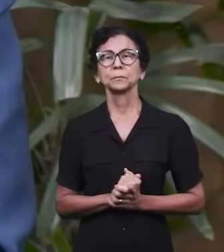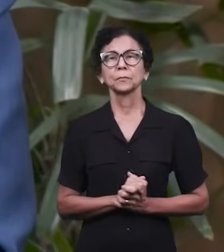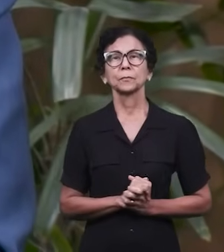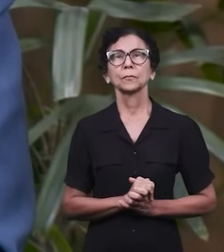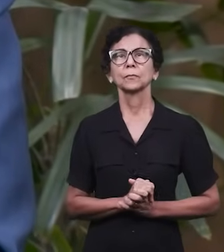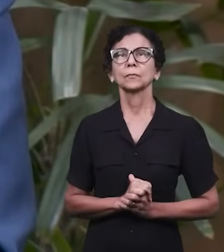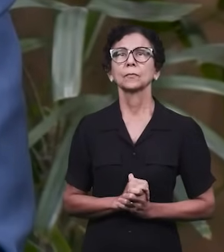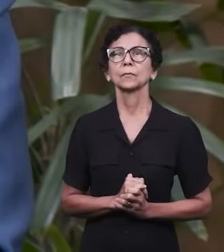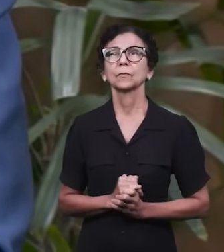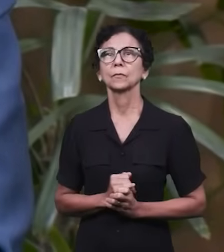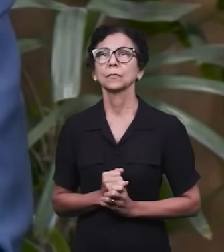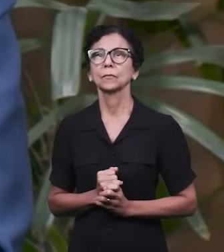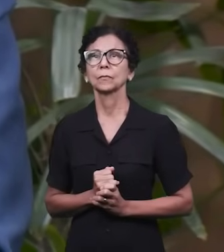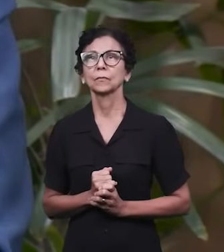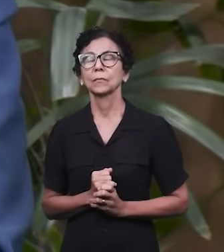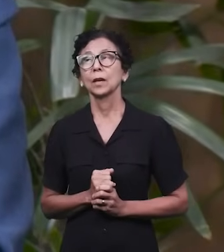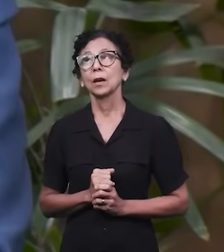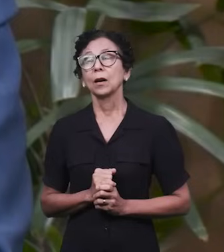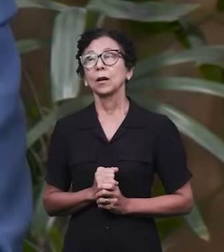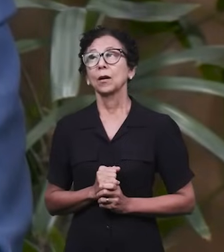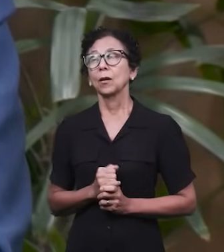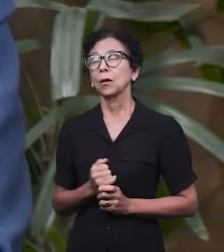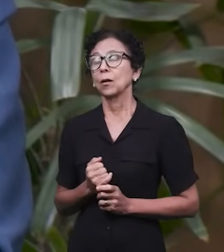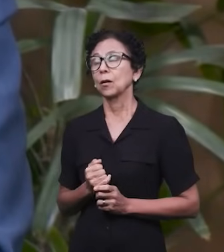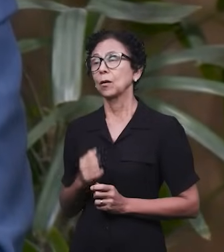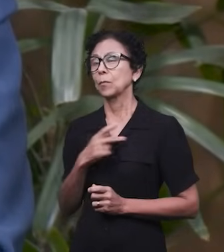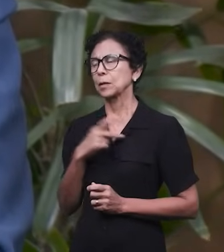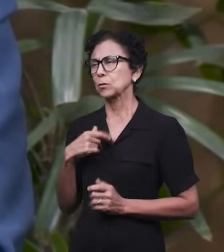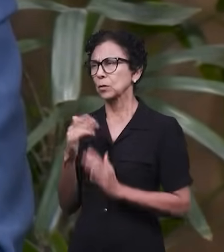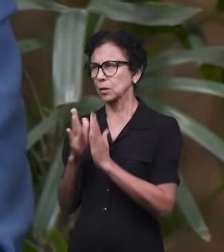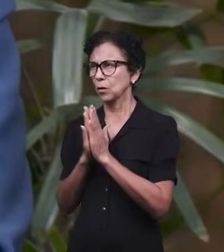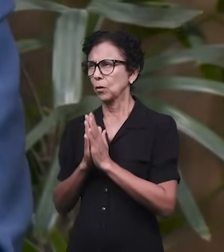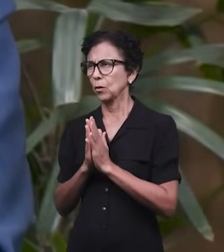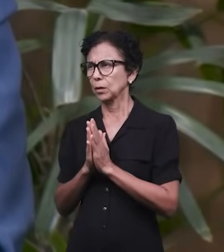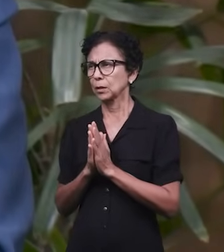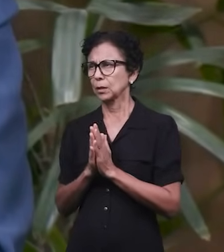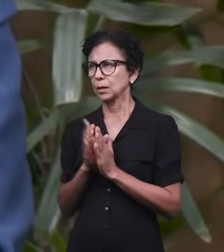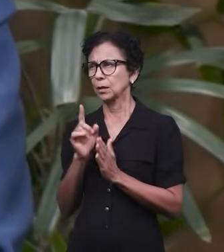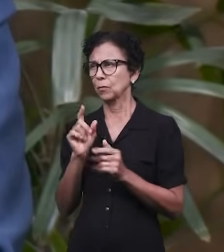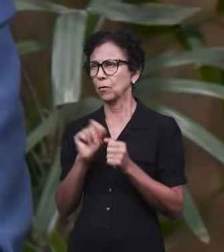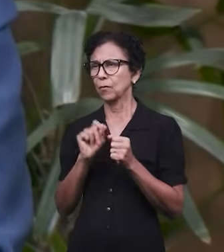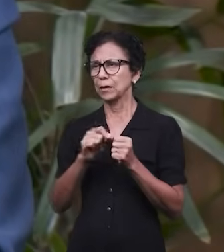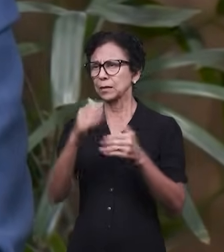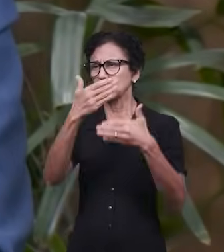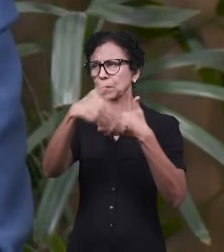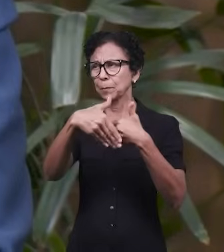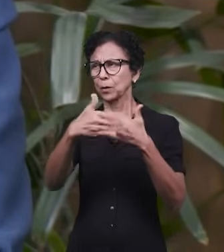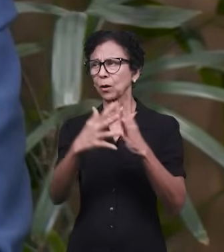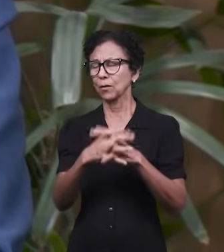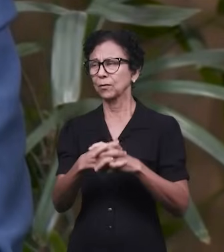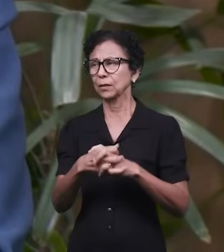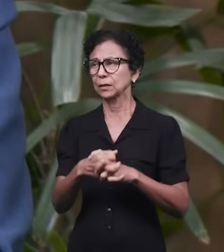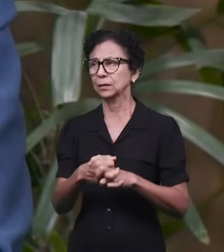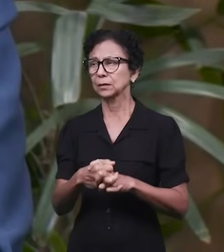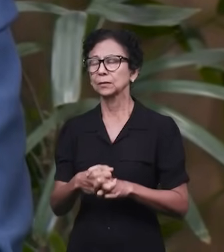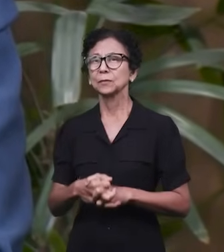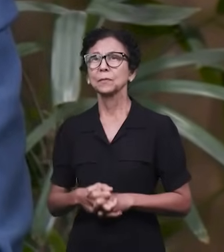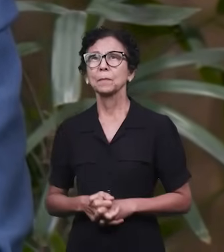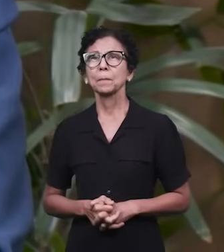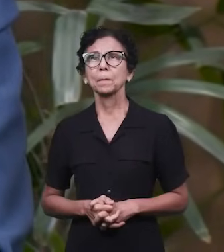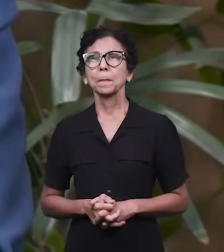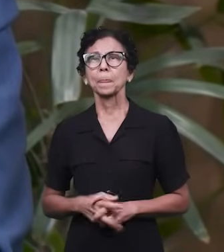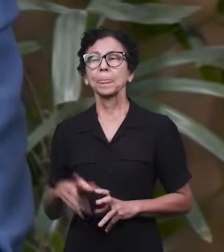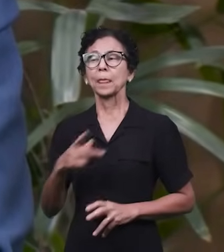e tô precisando de uma bênção. Não, vamos orar por você. Aí ele, Senhor, aí ele orou, aí na hora ele falou bem assim, abençoa o